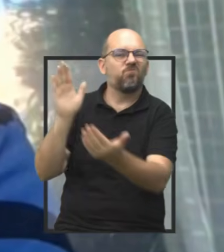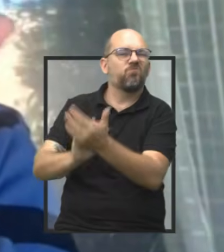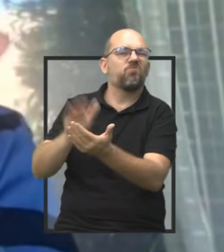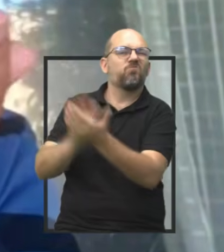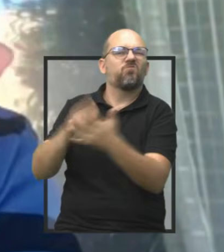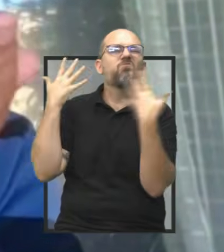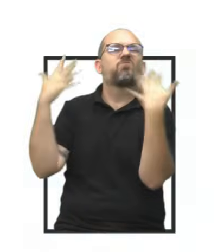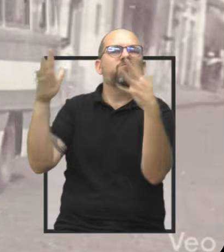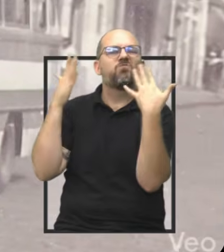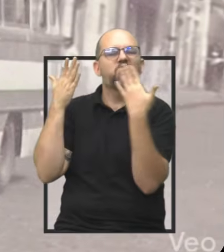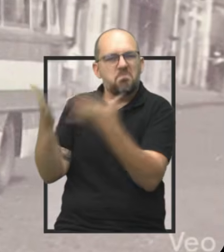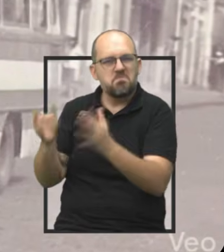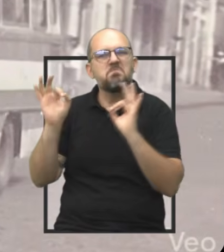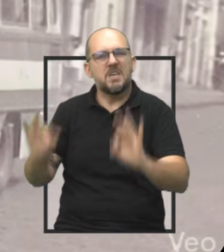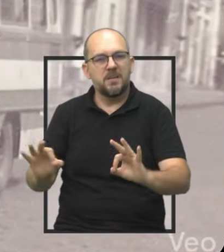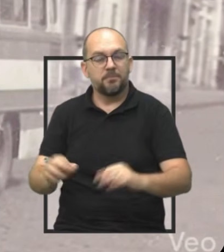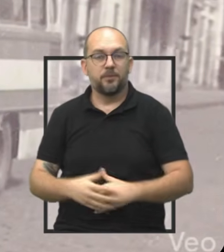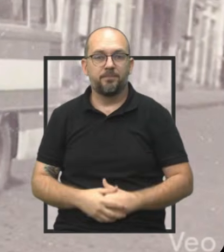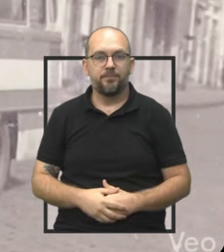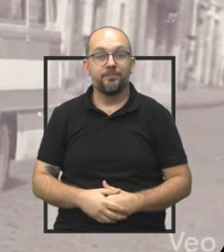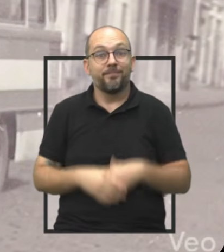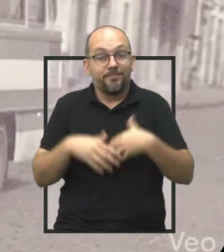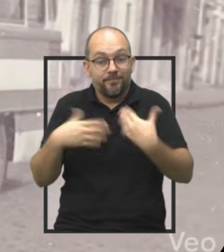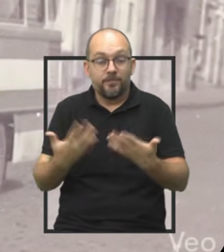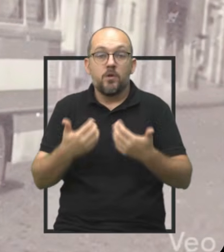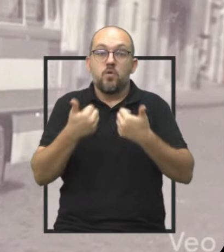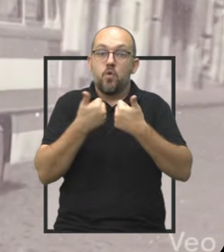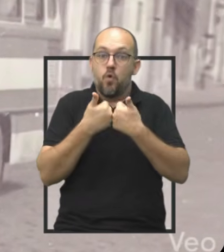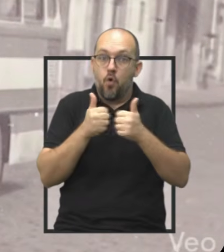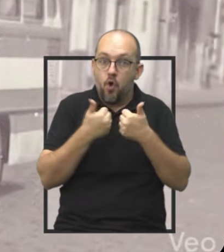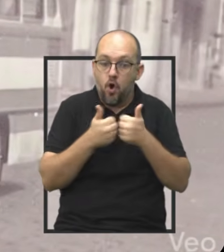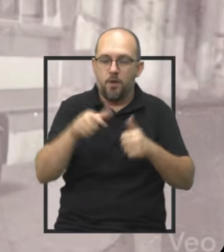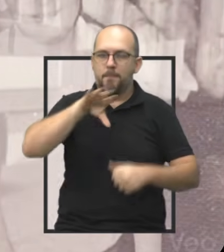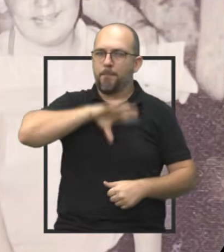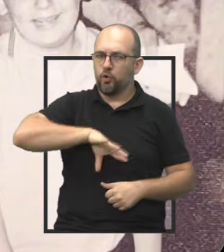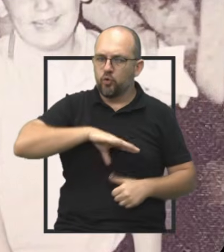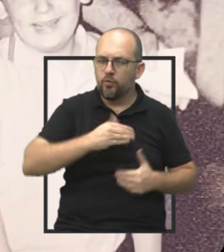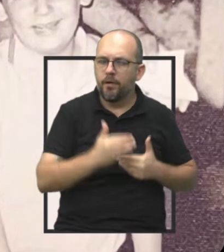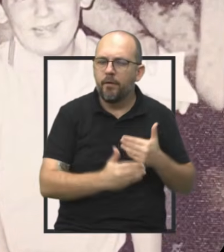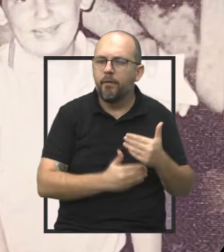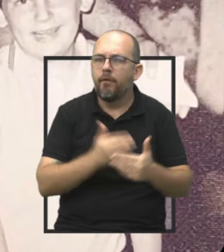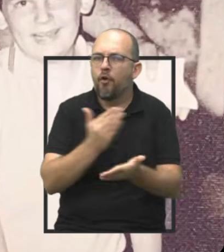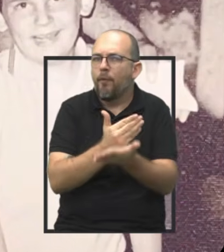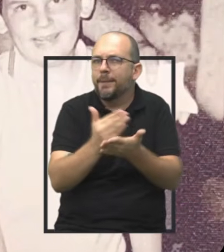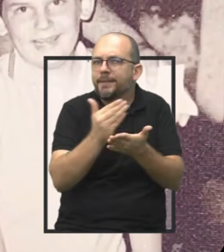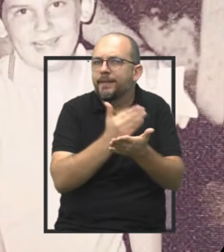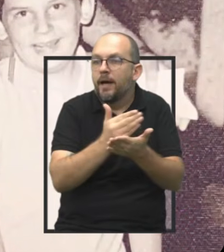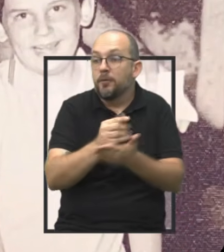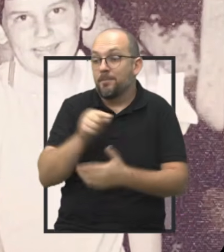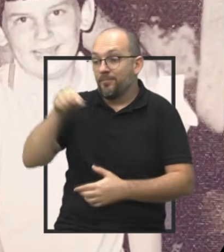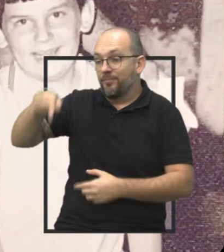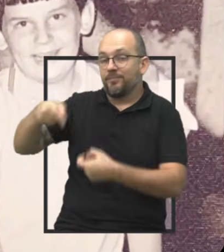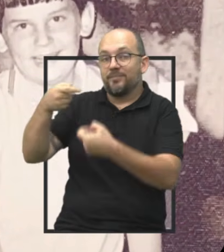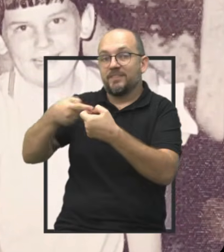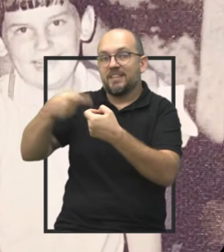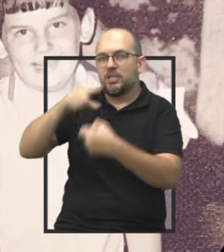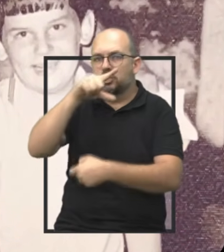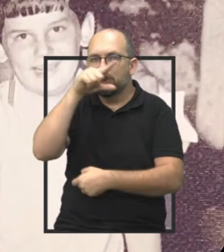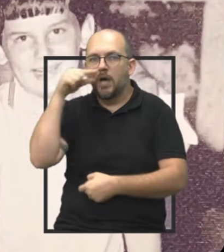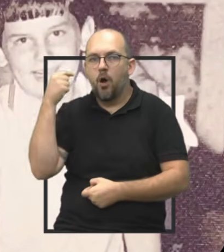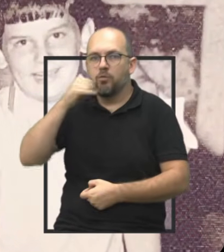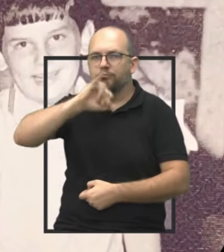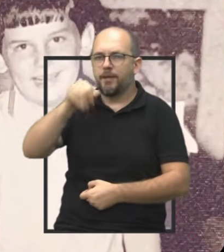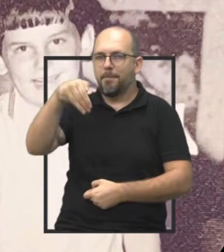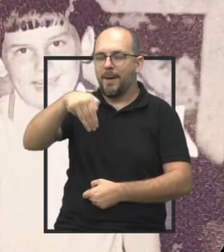de aplausos. Enquanto o transporte coletivo se firmava em Potunduva, na cidade de Jaú, José